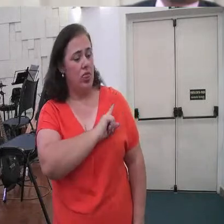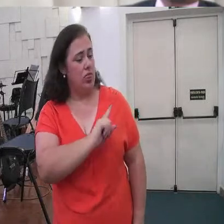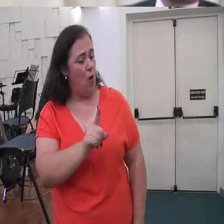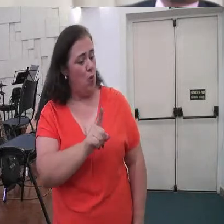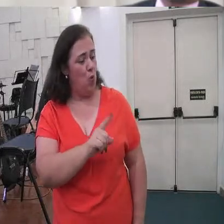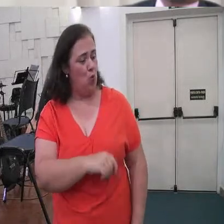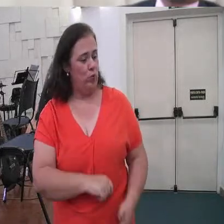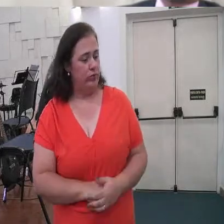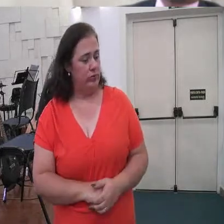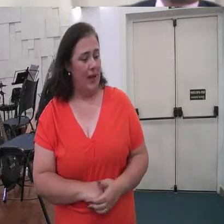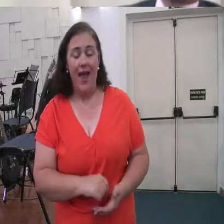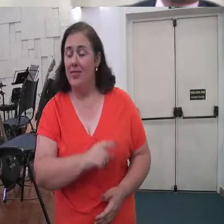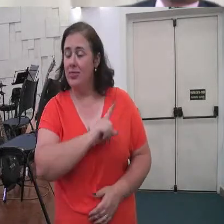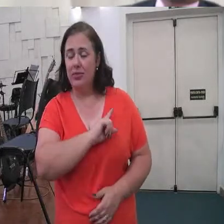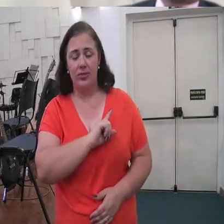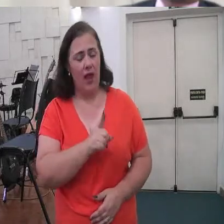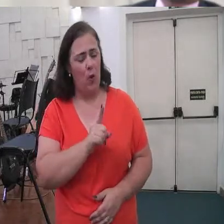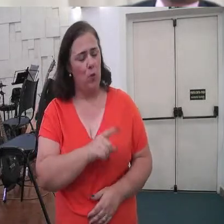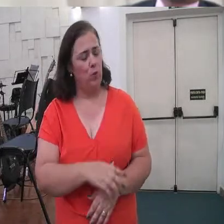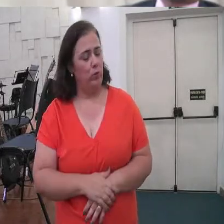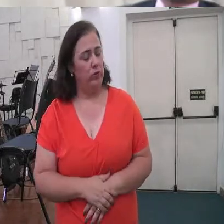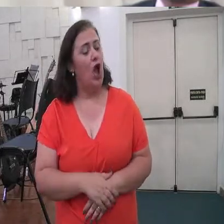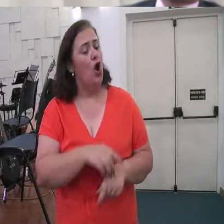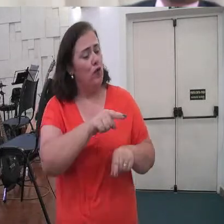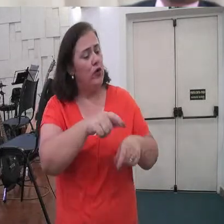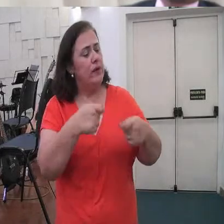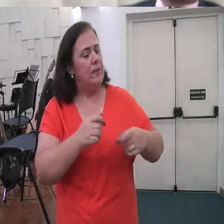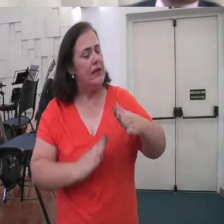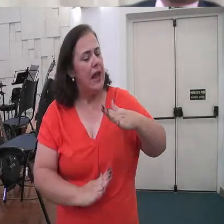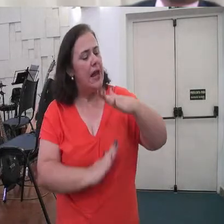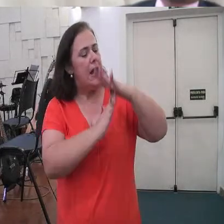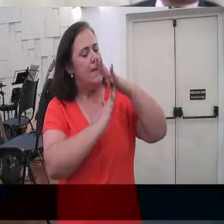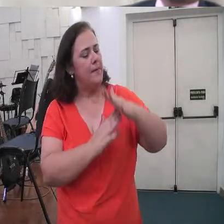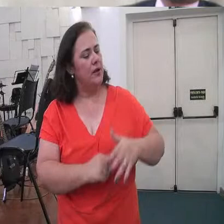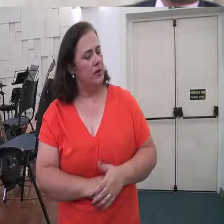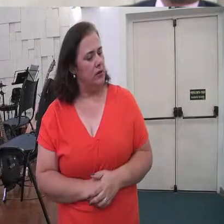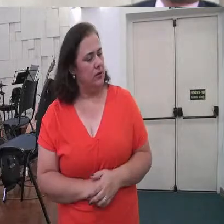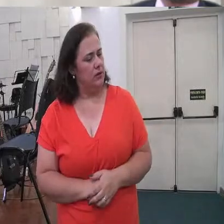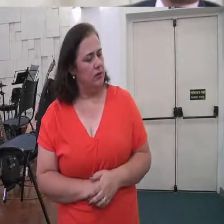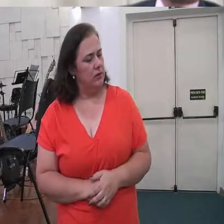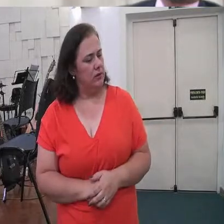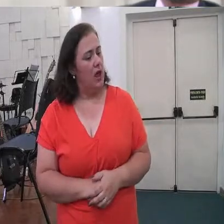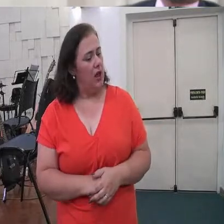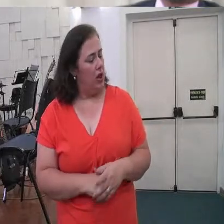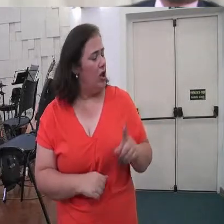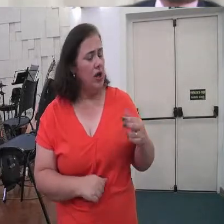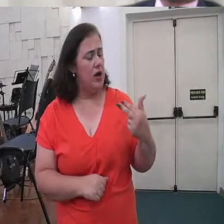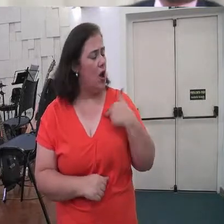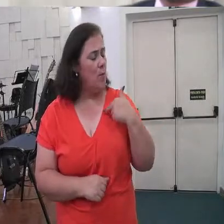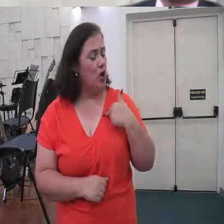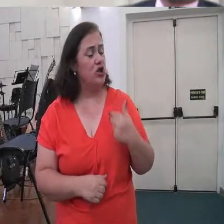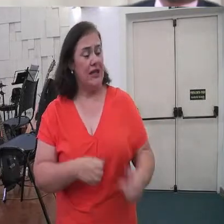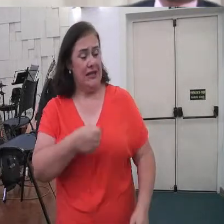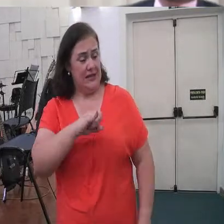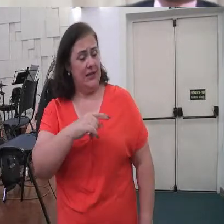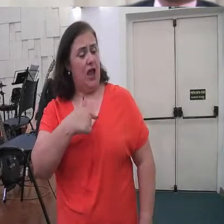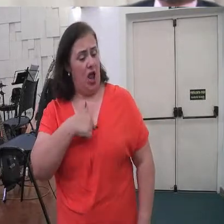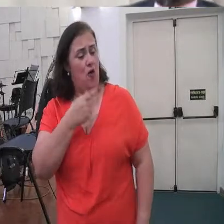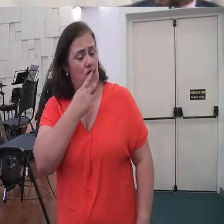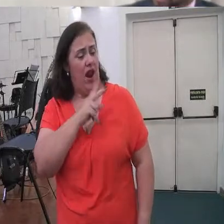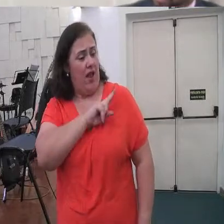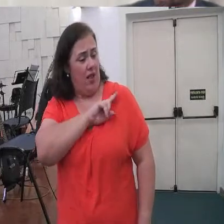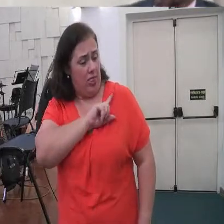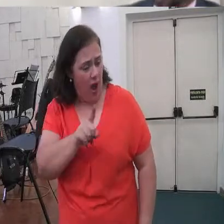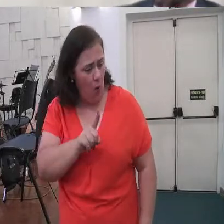de 6 anos não saiba ainda os limites do querer. A mãe está ali para ensiná-la, mas há pessoas que são adultas